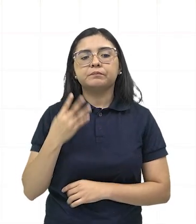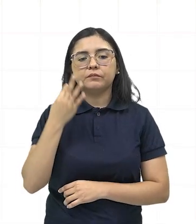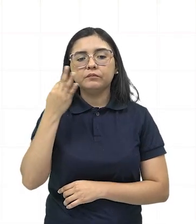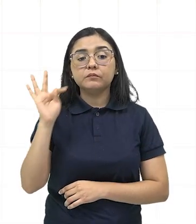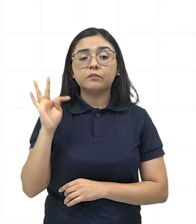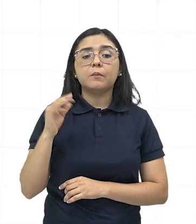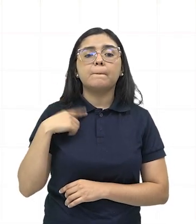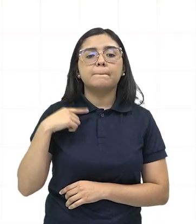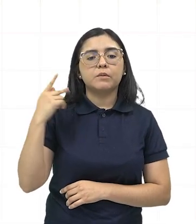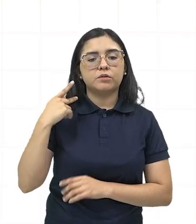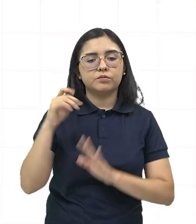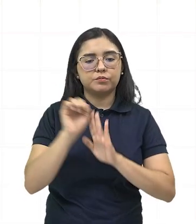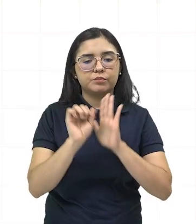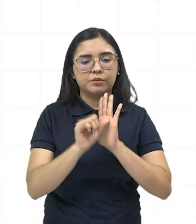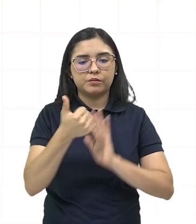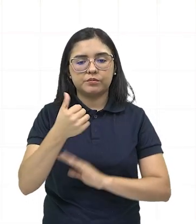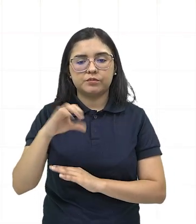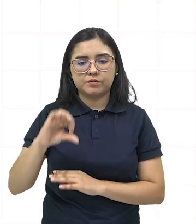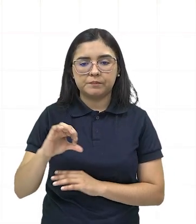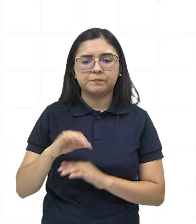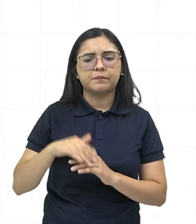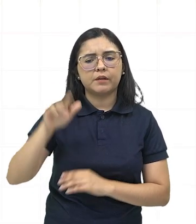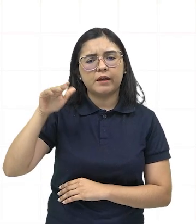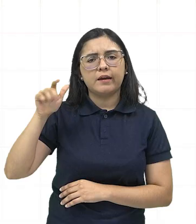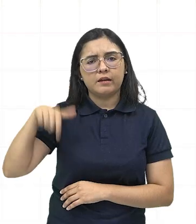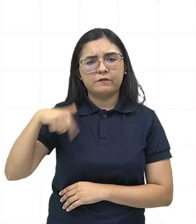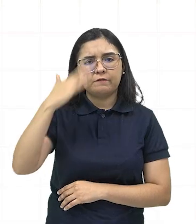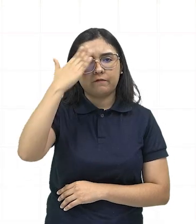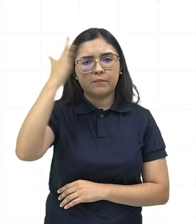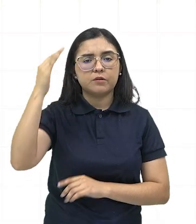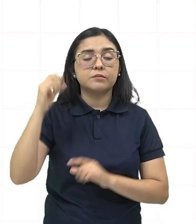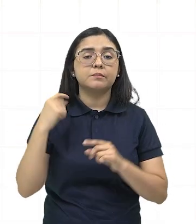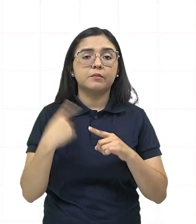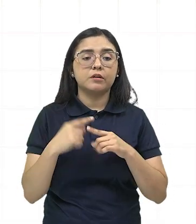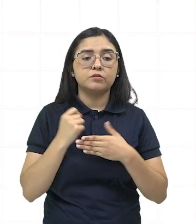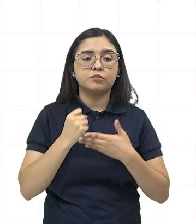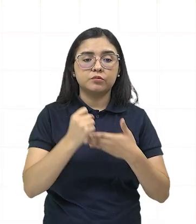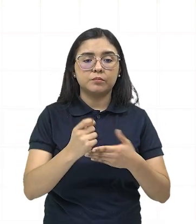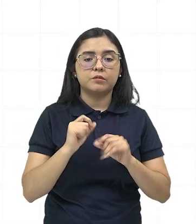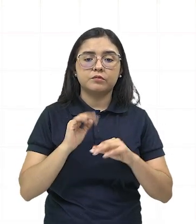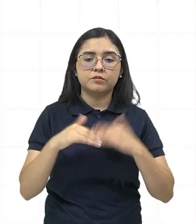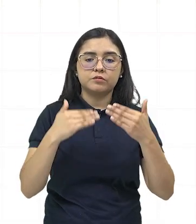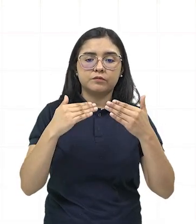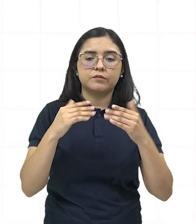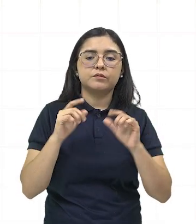século XIX, conhecido por sua contribuição para o